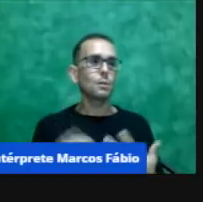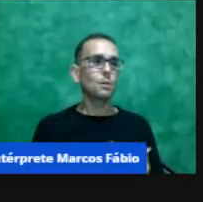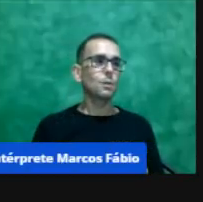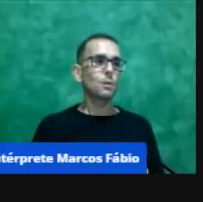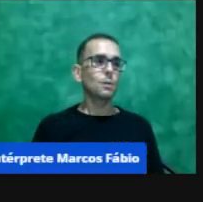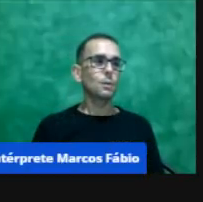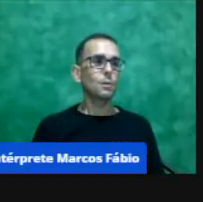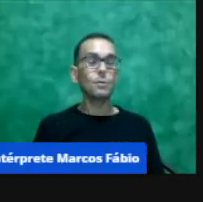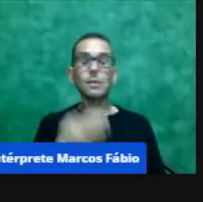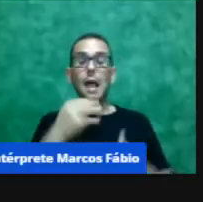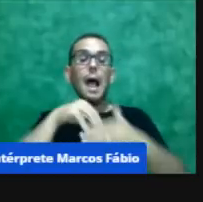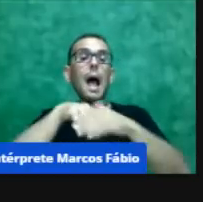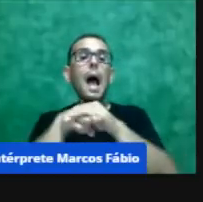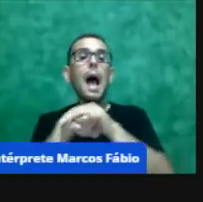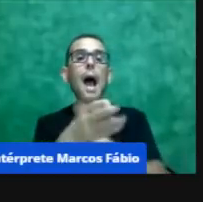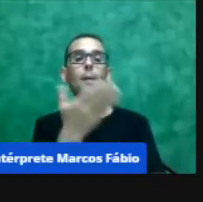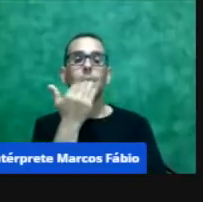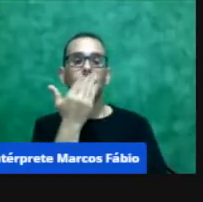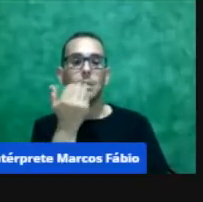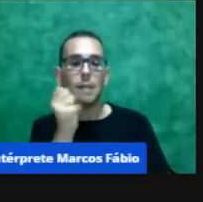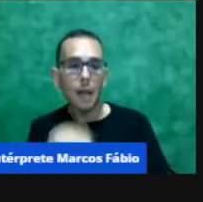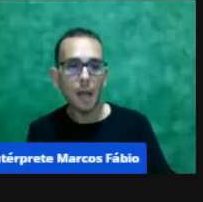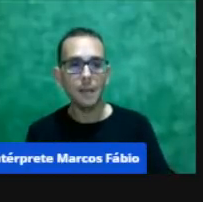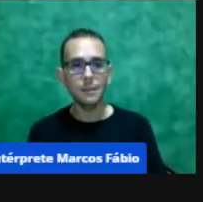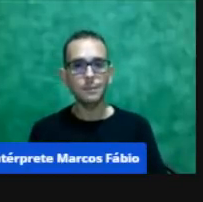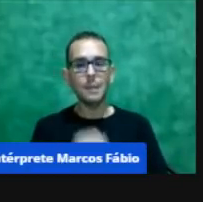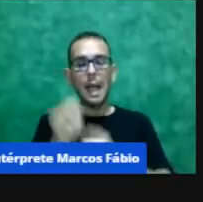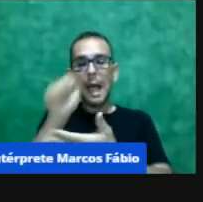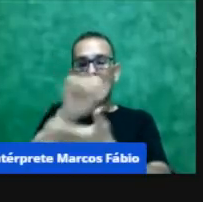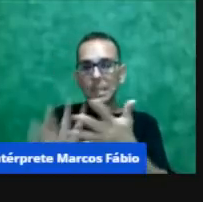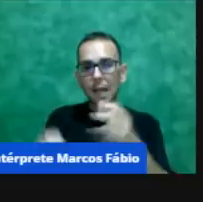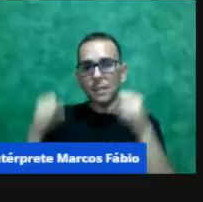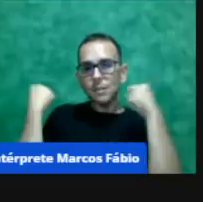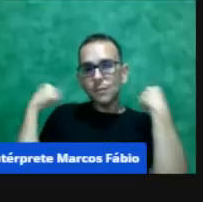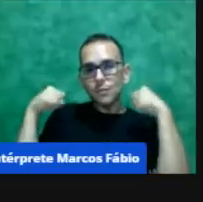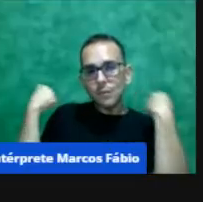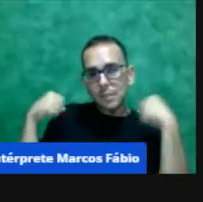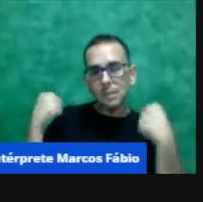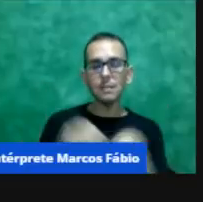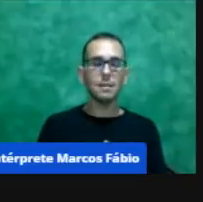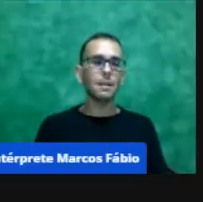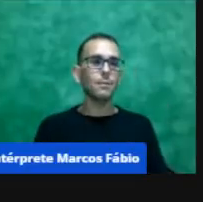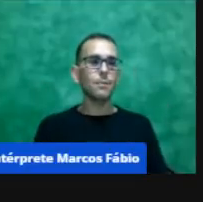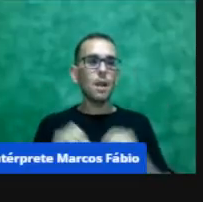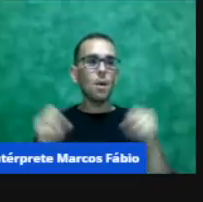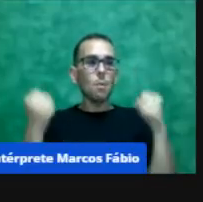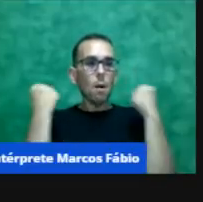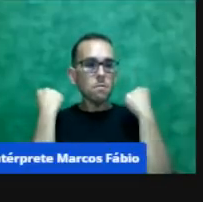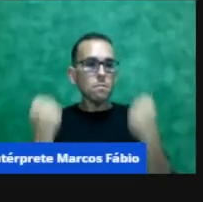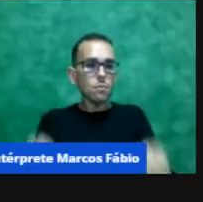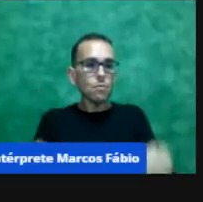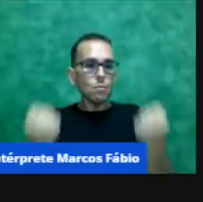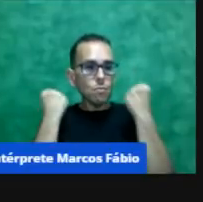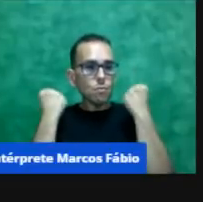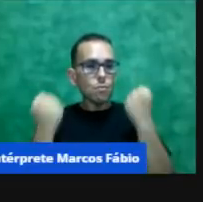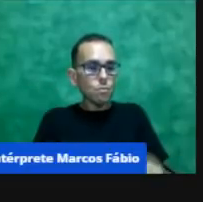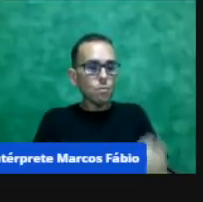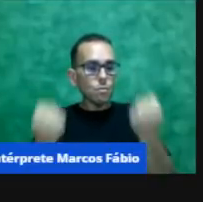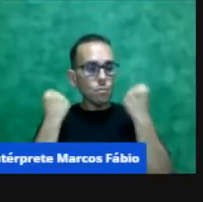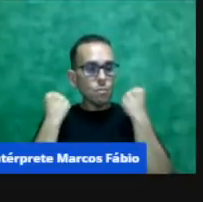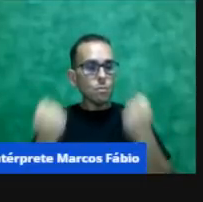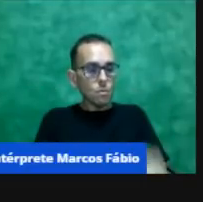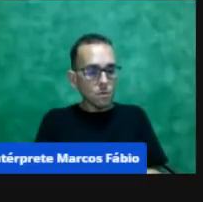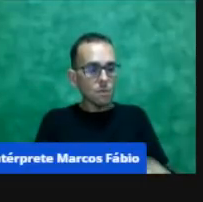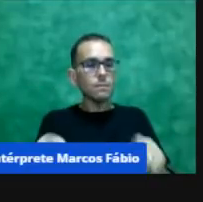hábitos alimentares, né? Uma atividade física, uma ginástica, um programa de ginástica